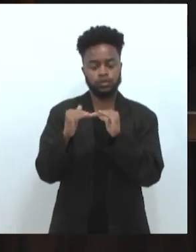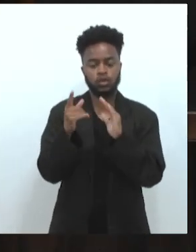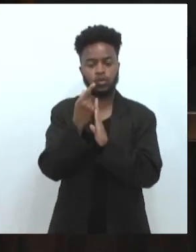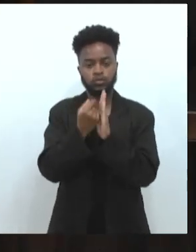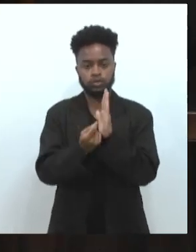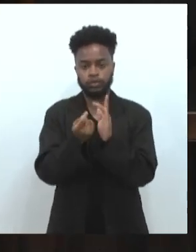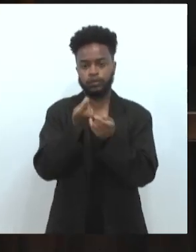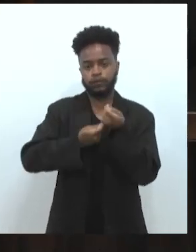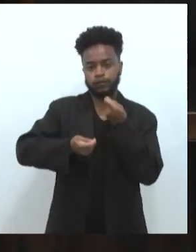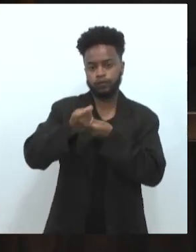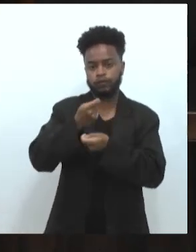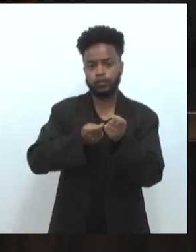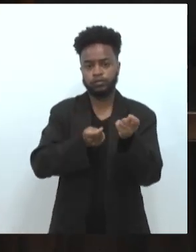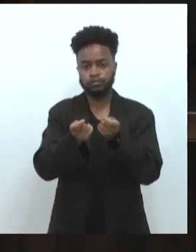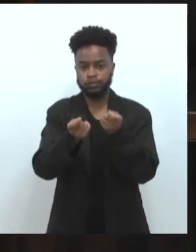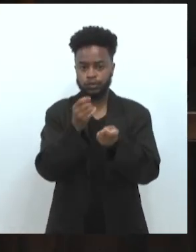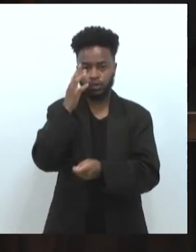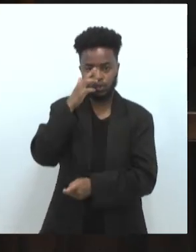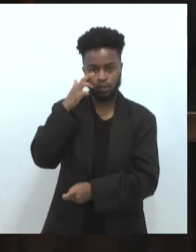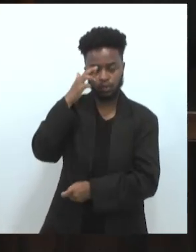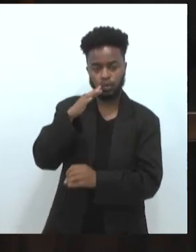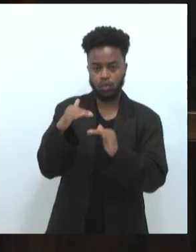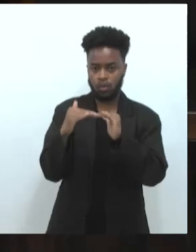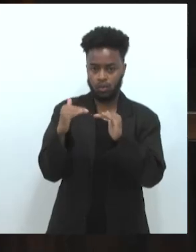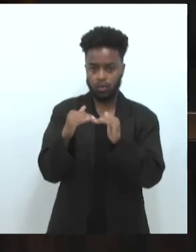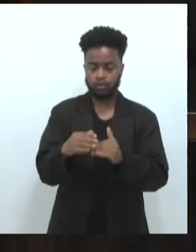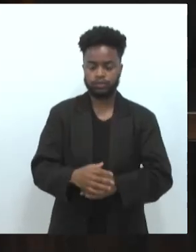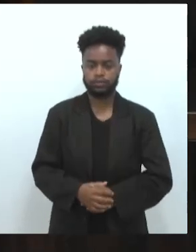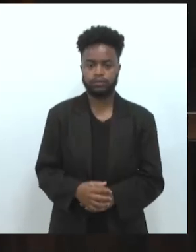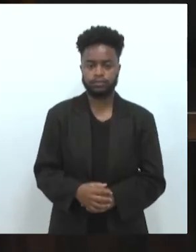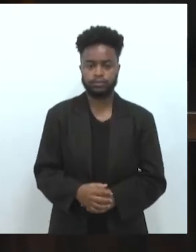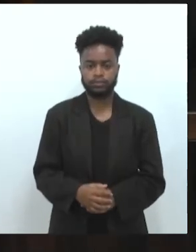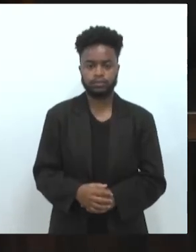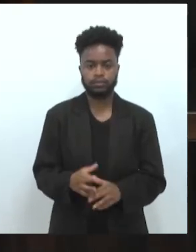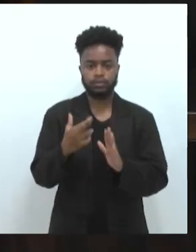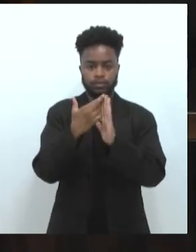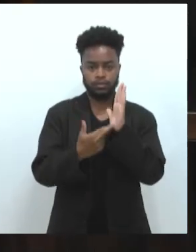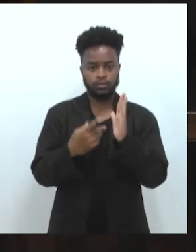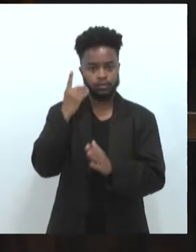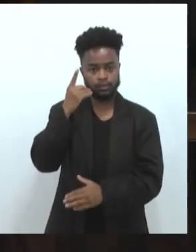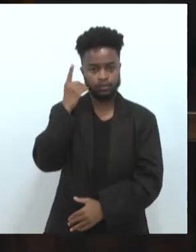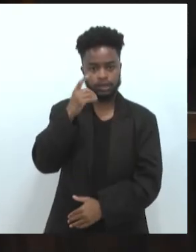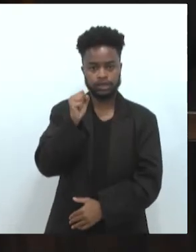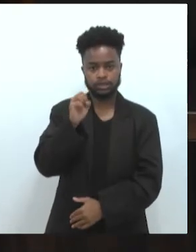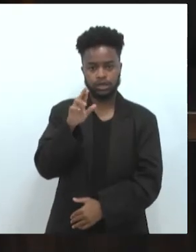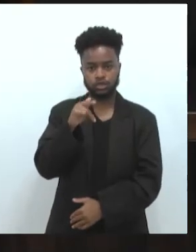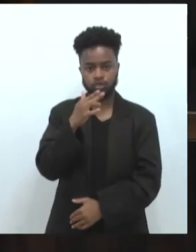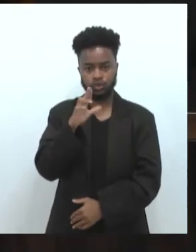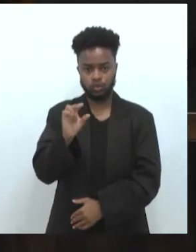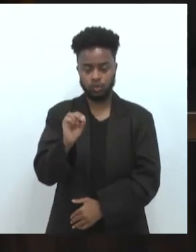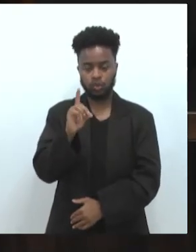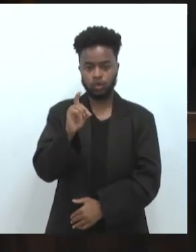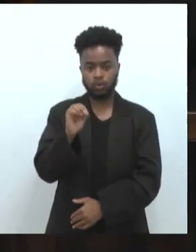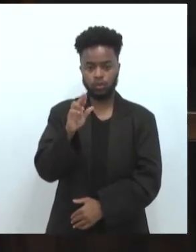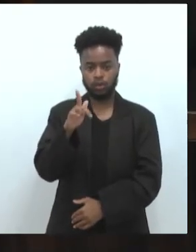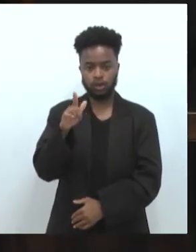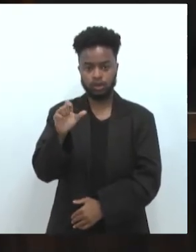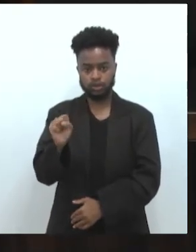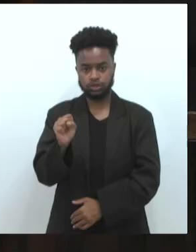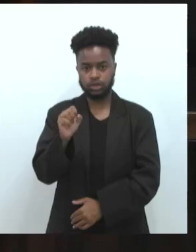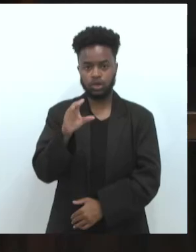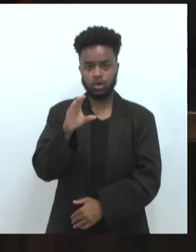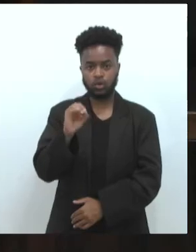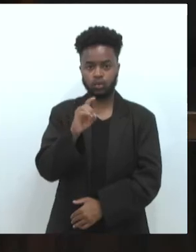Finanças, Fiscalização Financeira e Controle favorável. Relatores, deputado doutor Serginho, Douglas Ruas, Vinícius Cozzolino